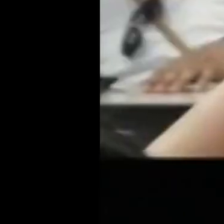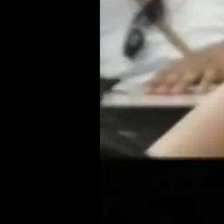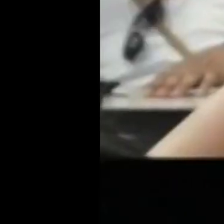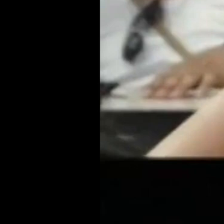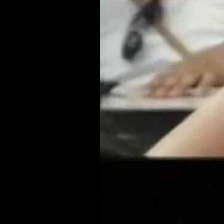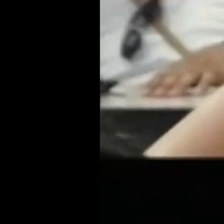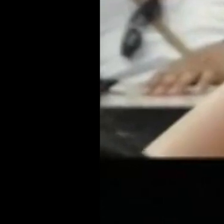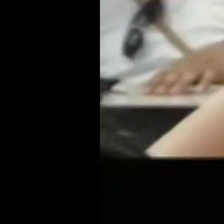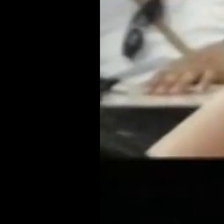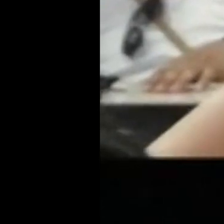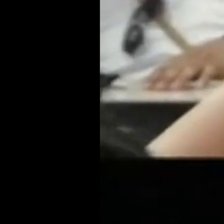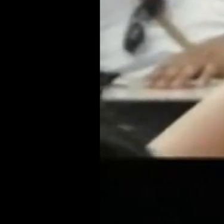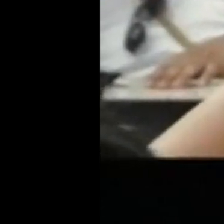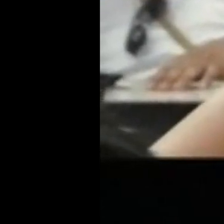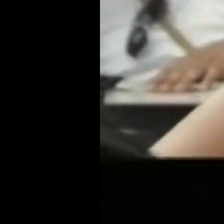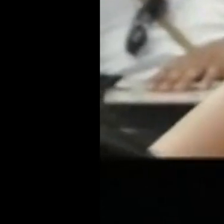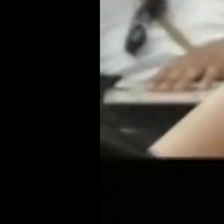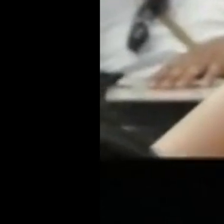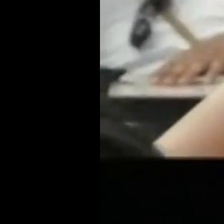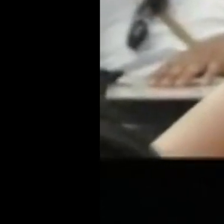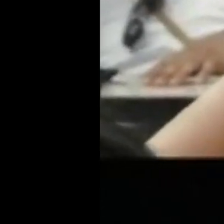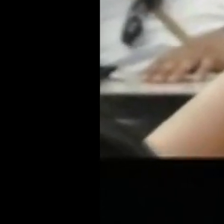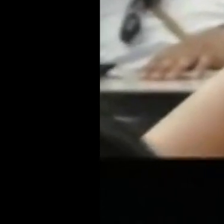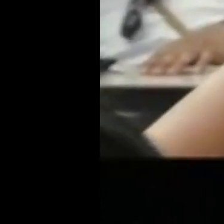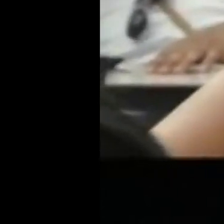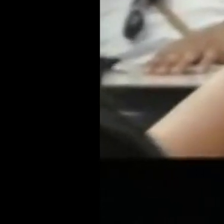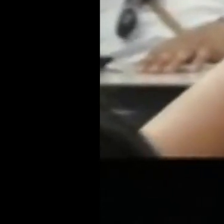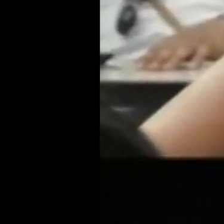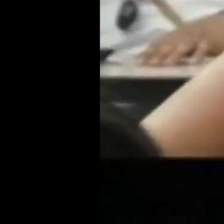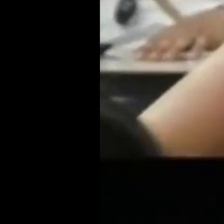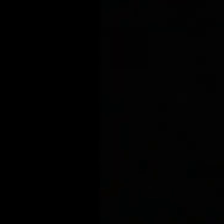sais. C'est pas de pétasse, hein.